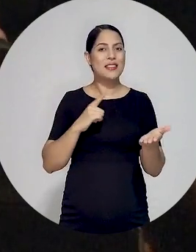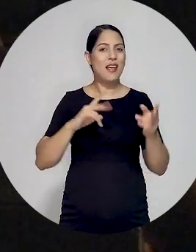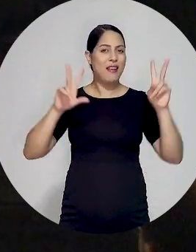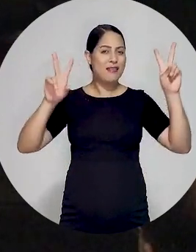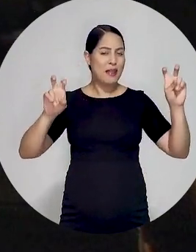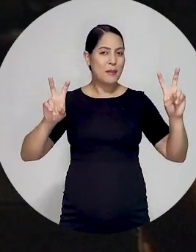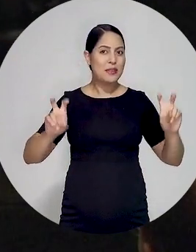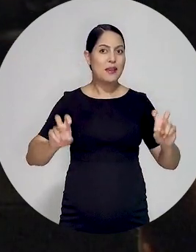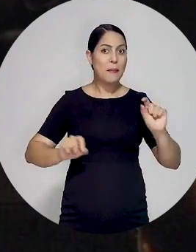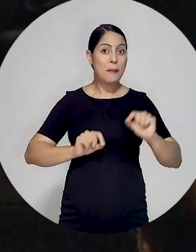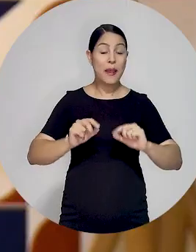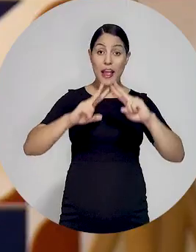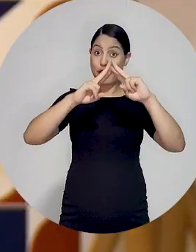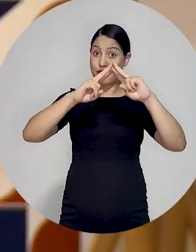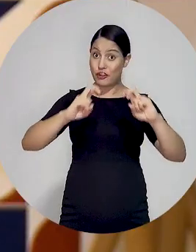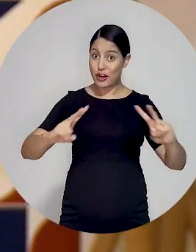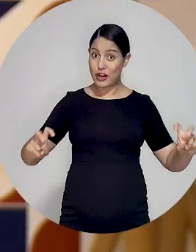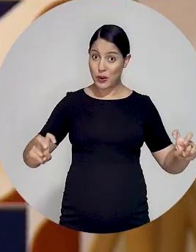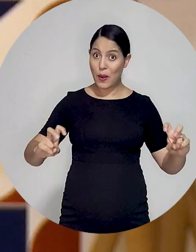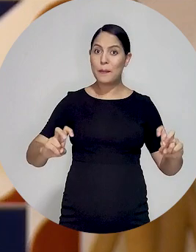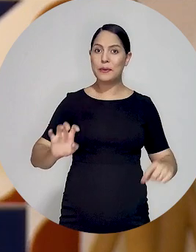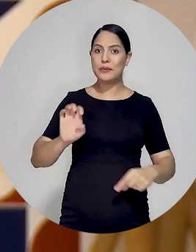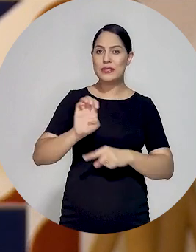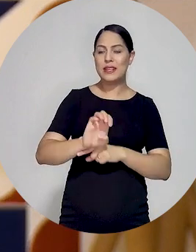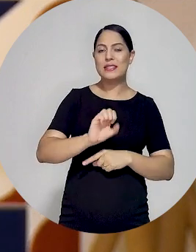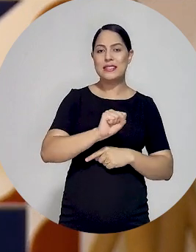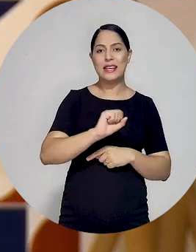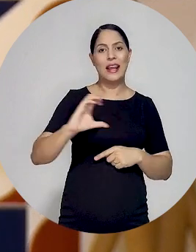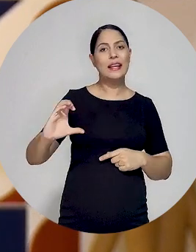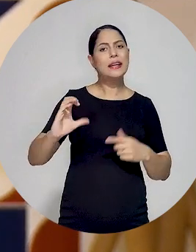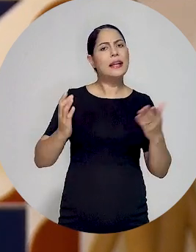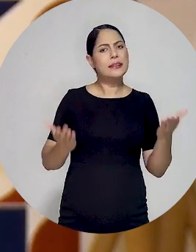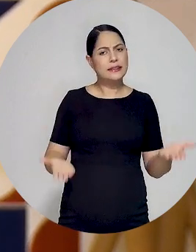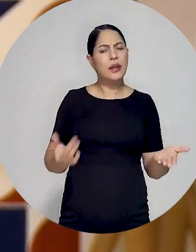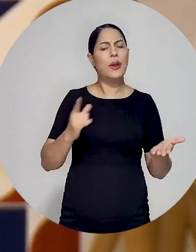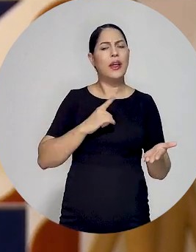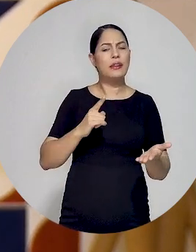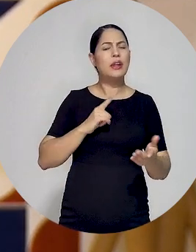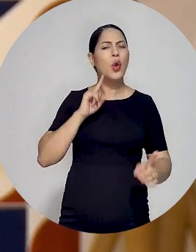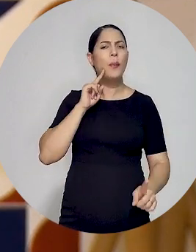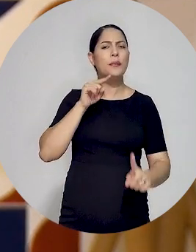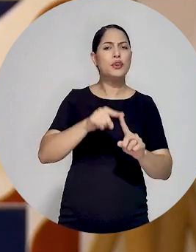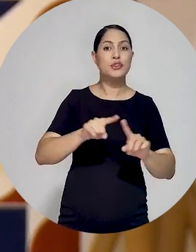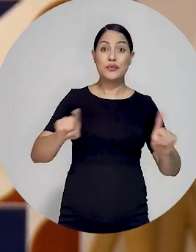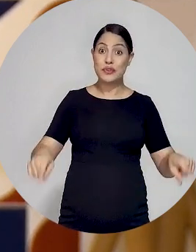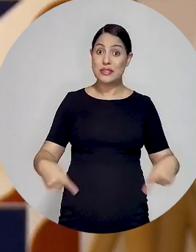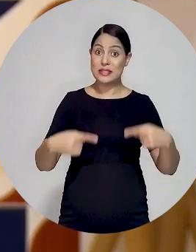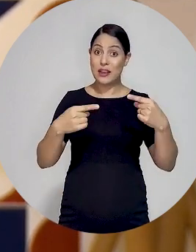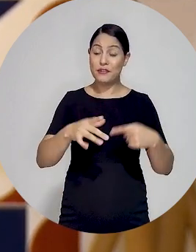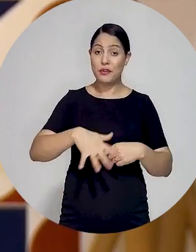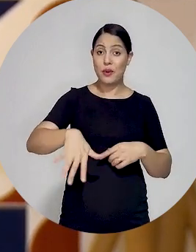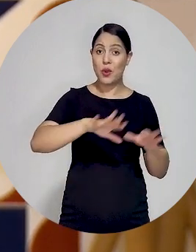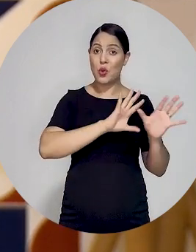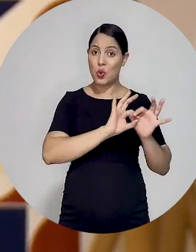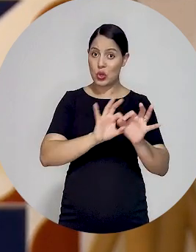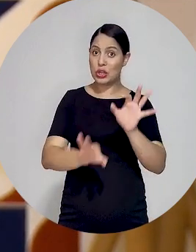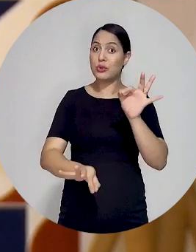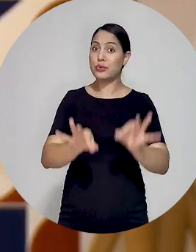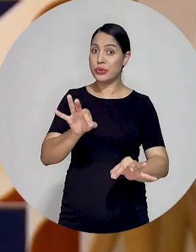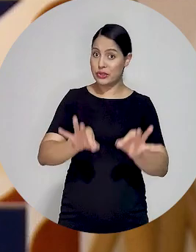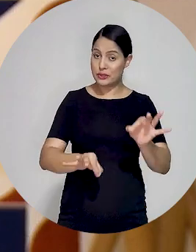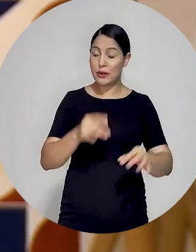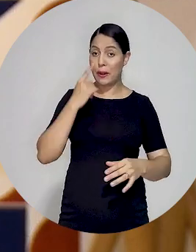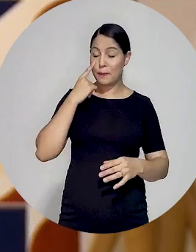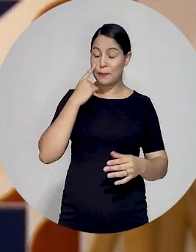debateu, entre outros assuntos, os impactos dos precedentes na advocacia e os desafios teóricos e práticos no âmbito do